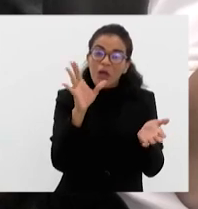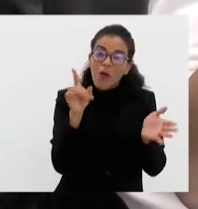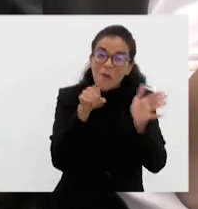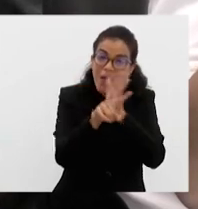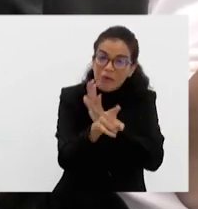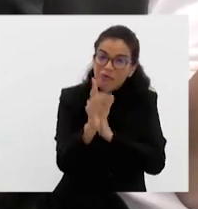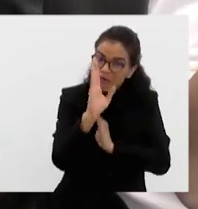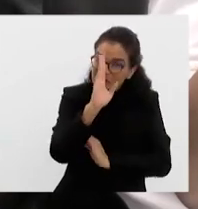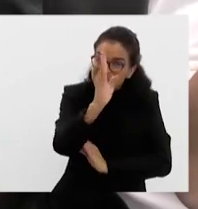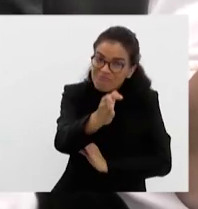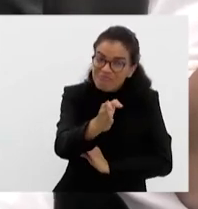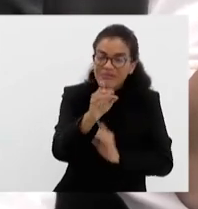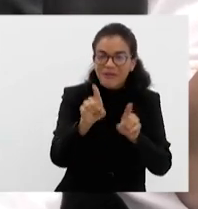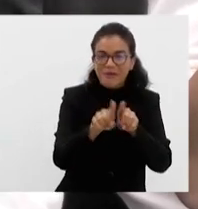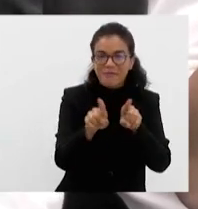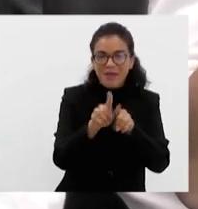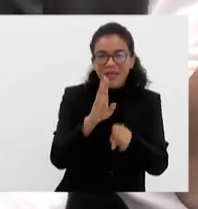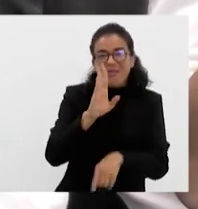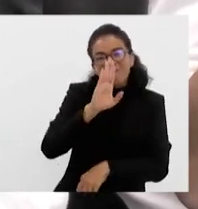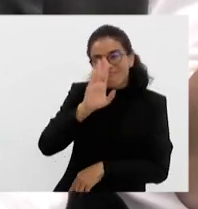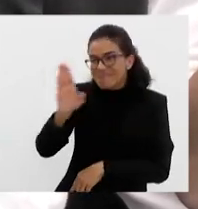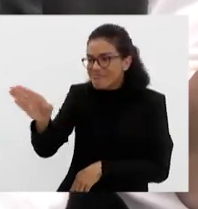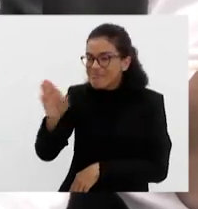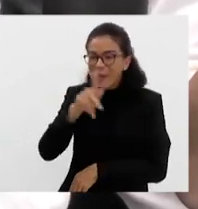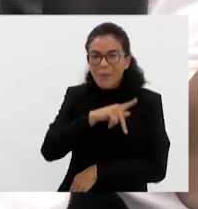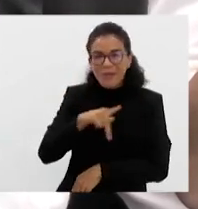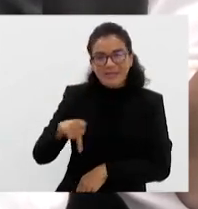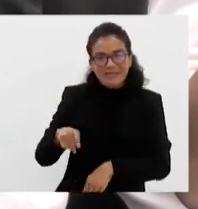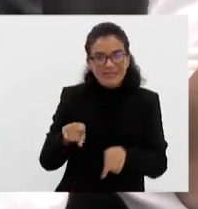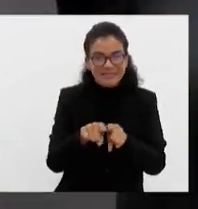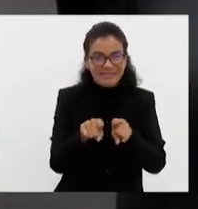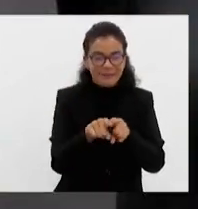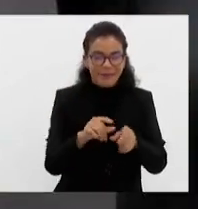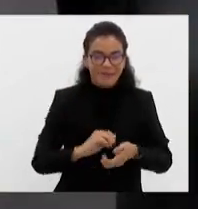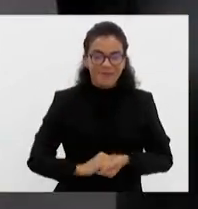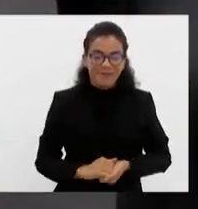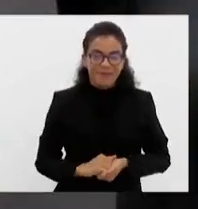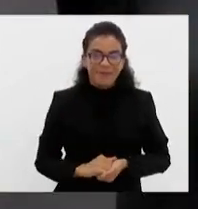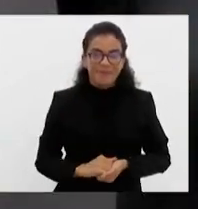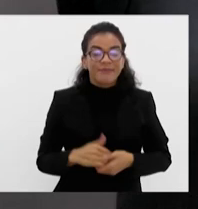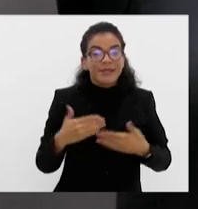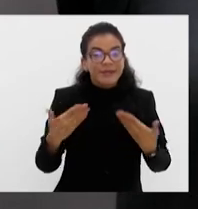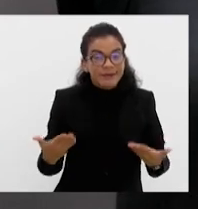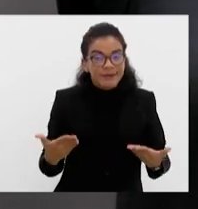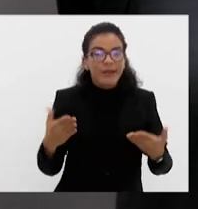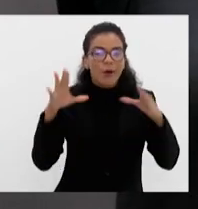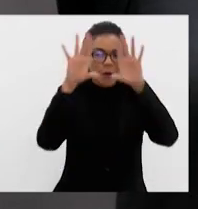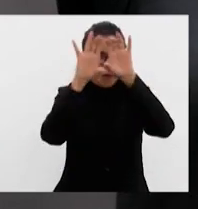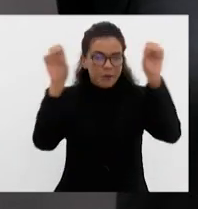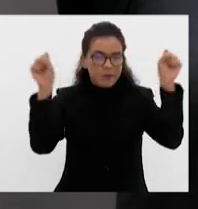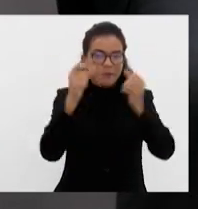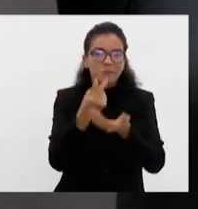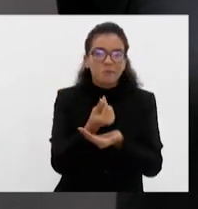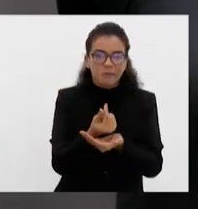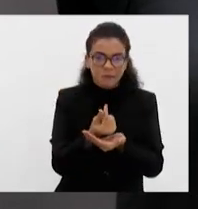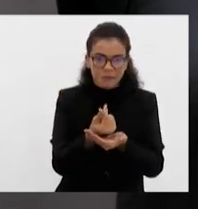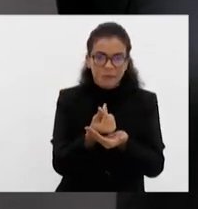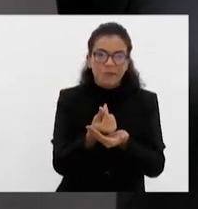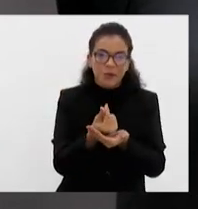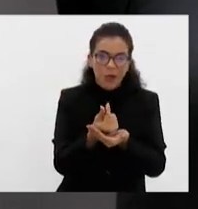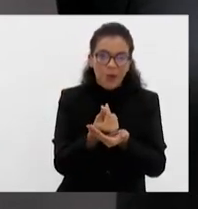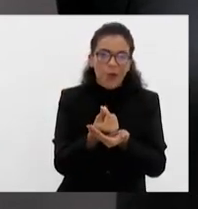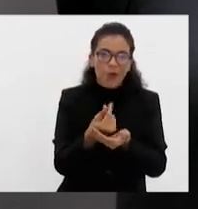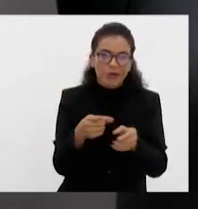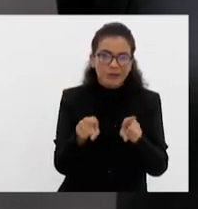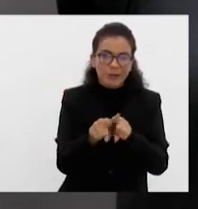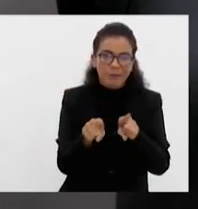até dirigida à Vossa Excelência e ao Rodrigo Amorim. Bom, vamos lá. Ao Tribunal de Contas, não. O Tribunal de